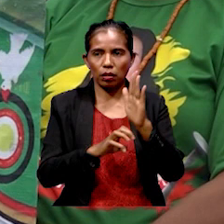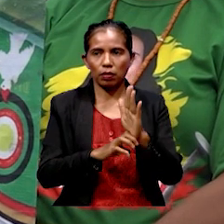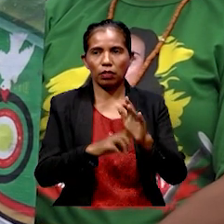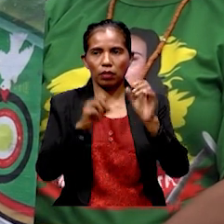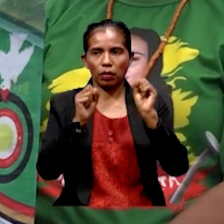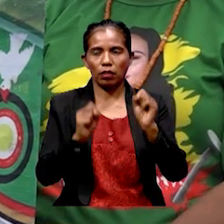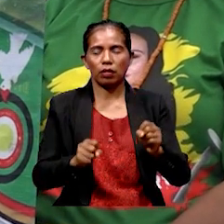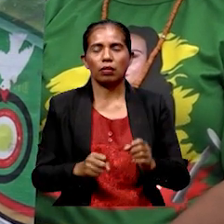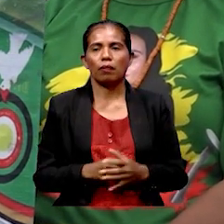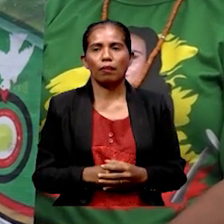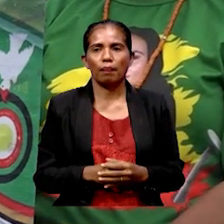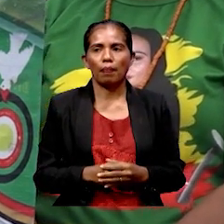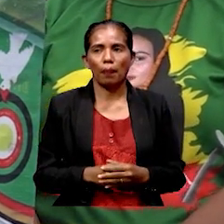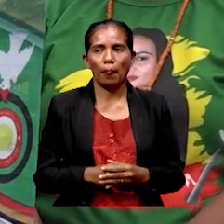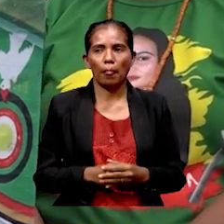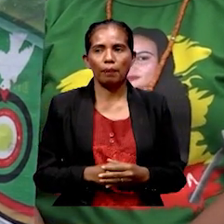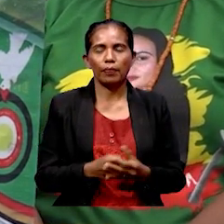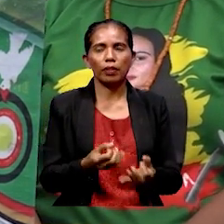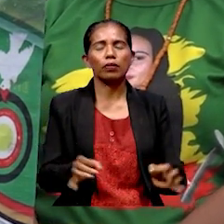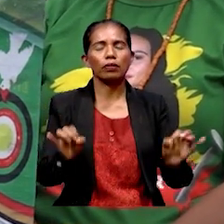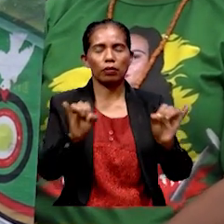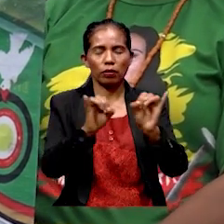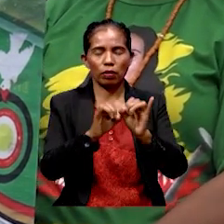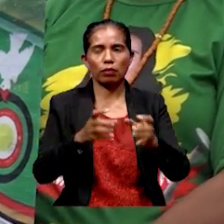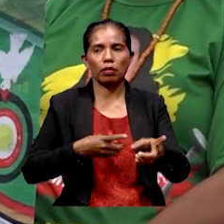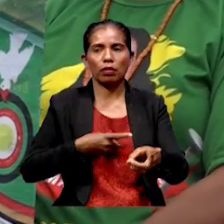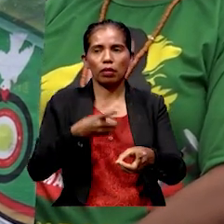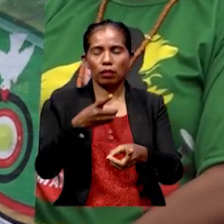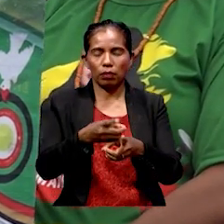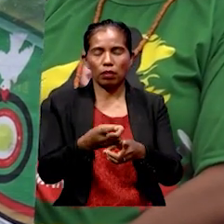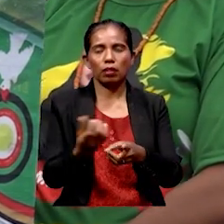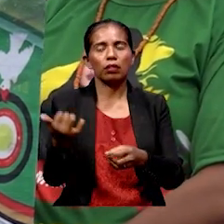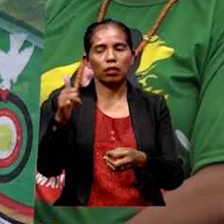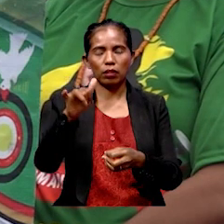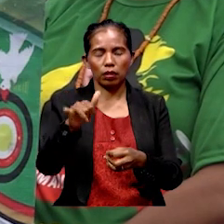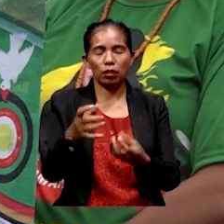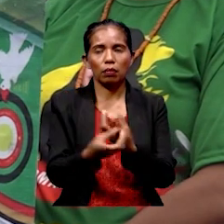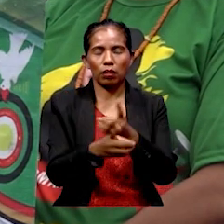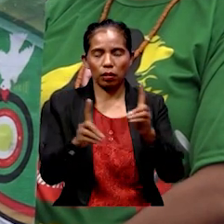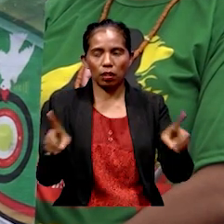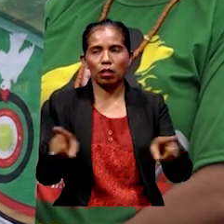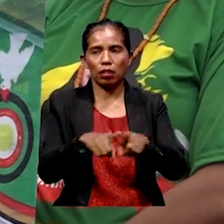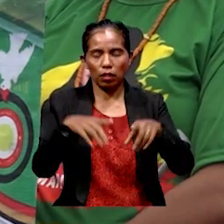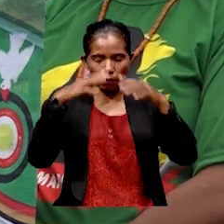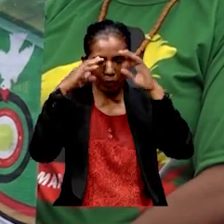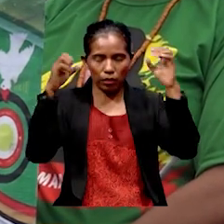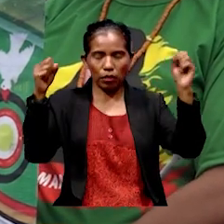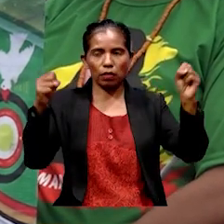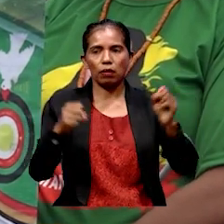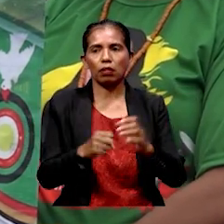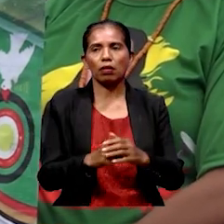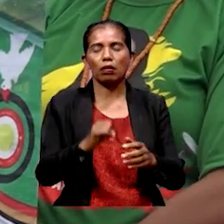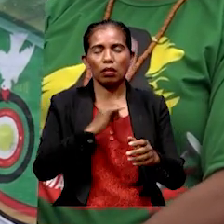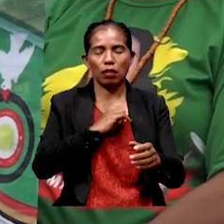funcionamento regular Instituição Democrática, Sira, no der Presidente da República, ao